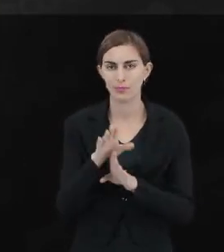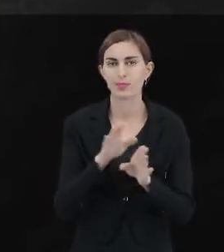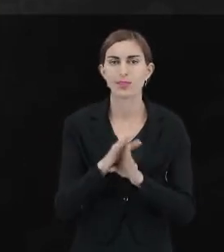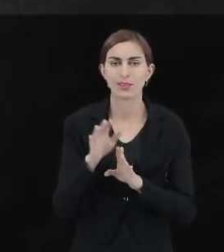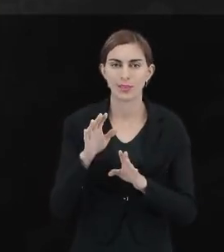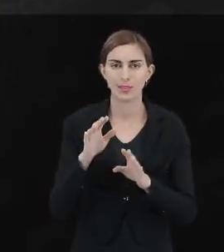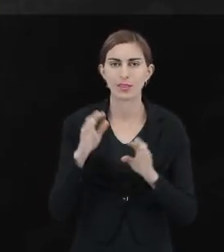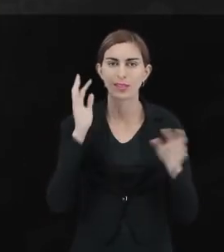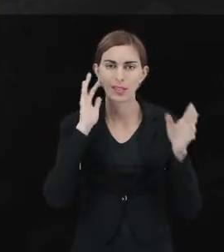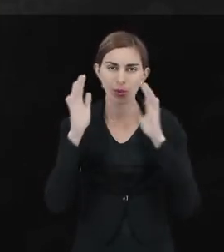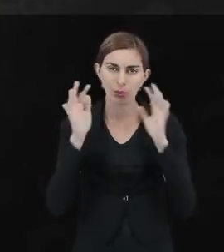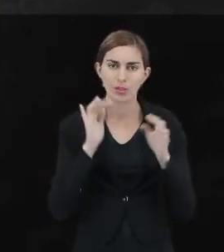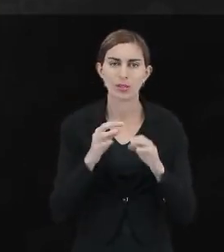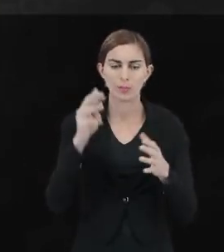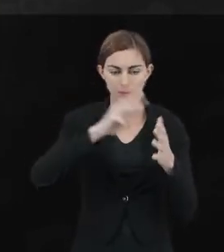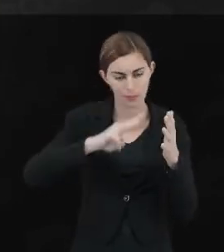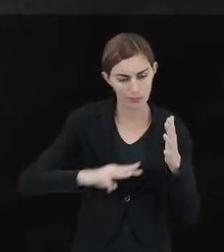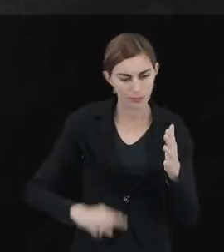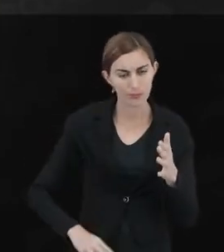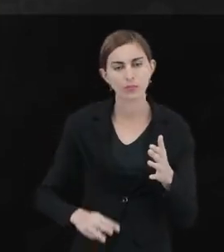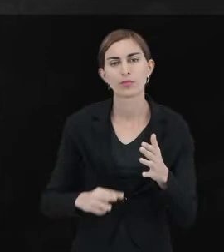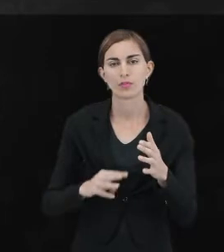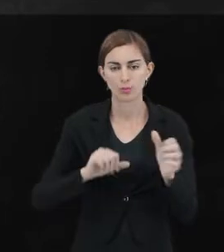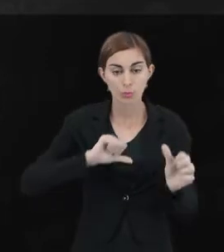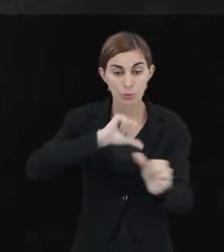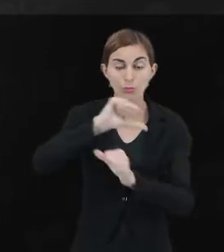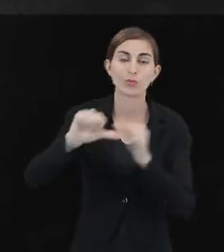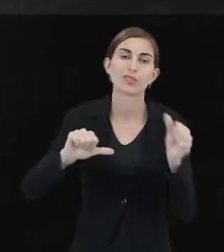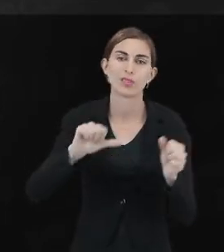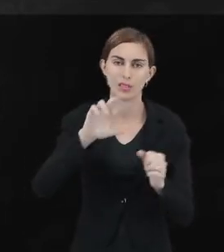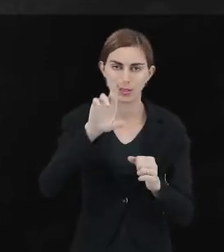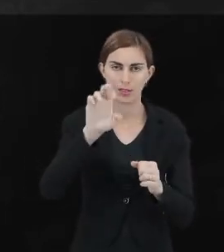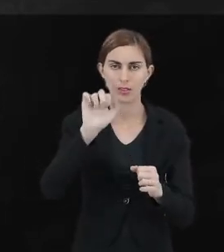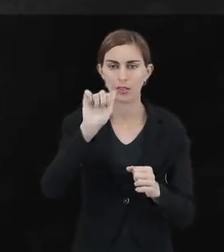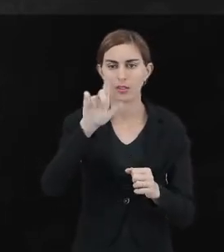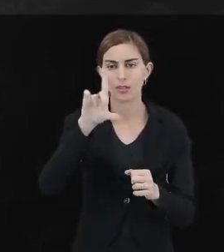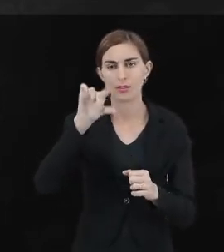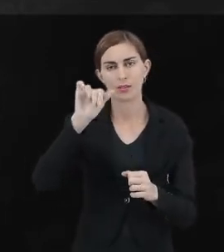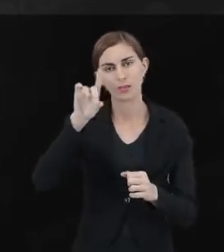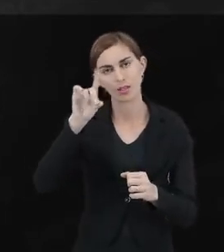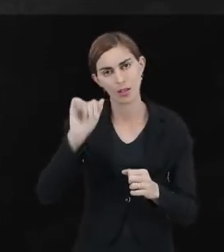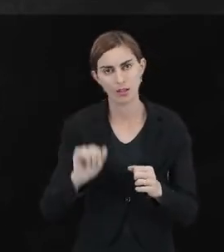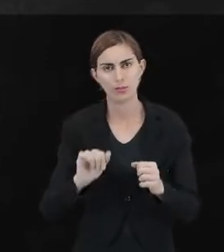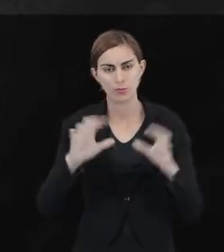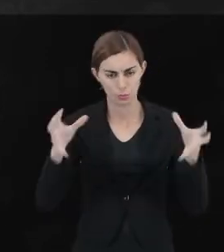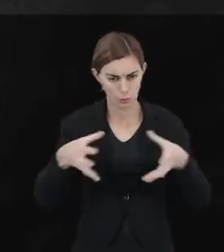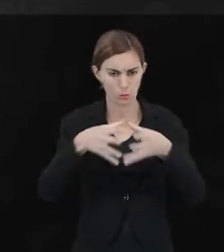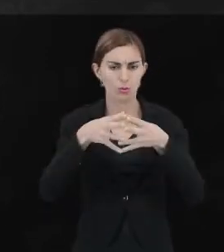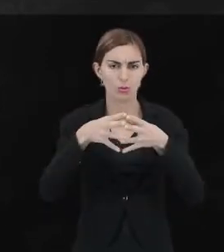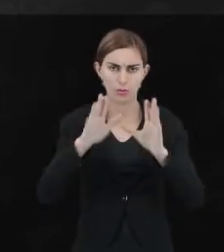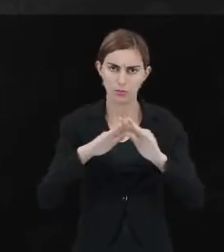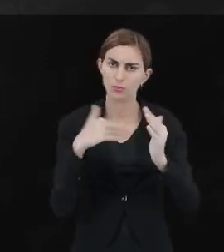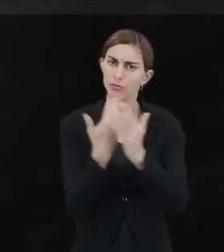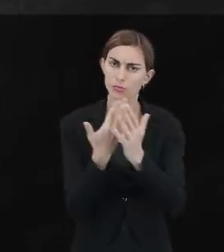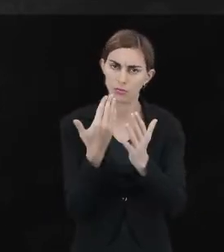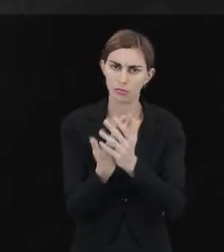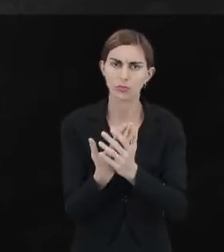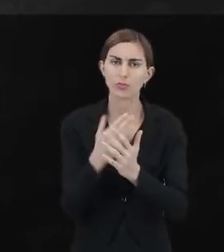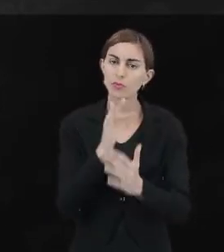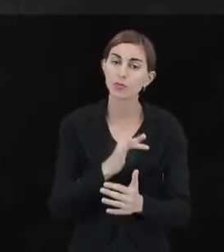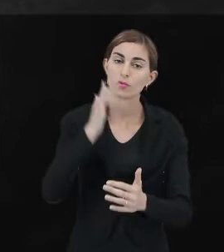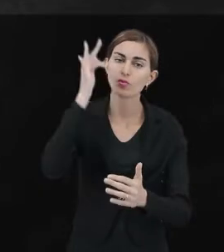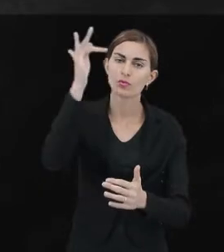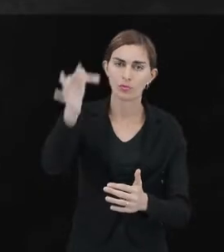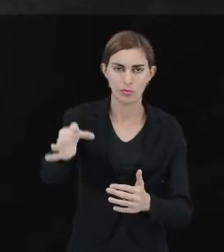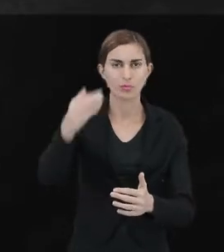instrumento teórico-metodológico para intervenção e a mudança da realidade. Ele projeta o coletivo da escola